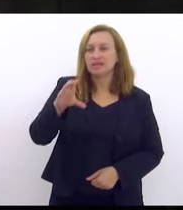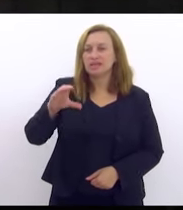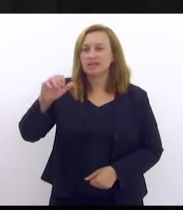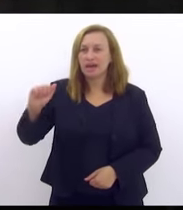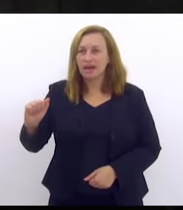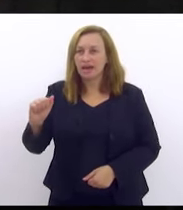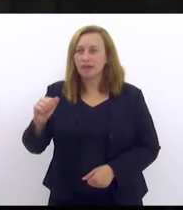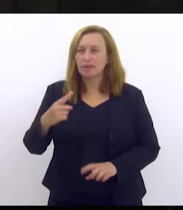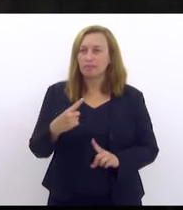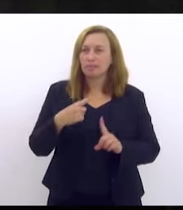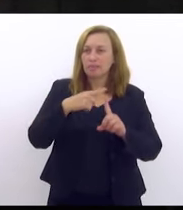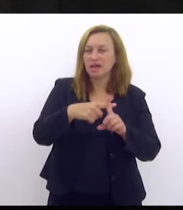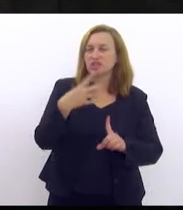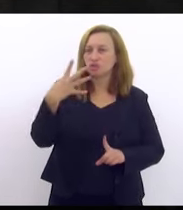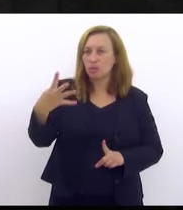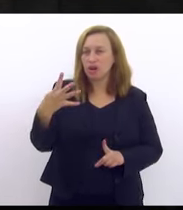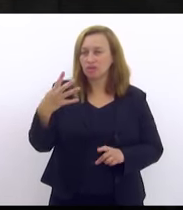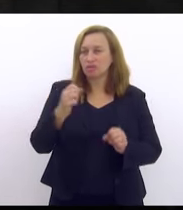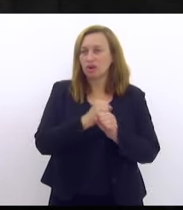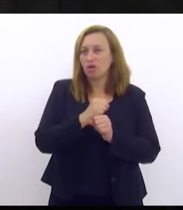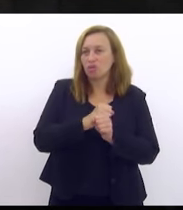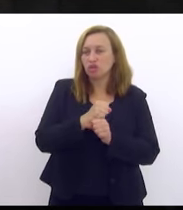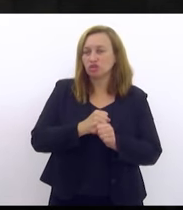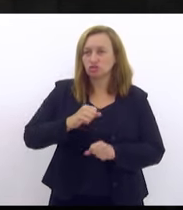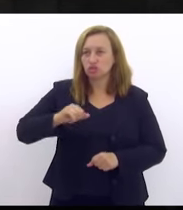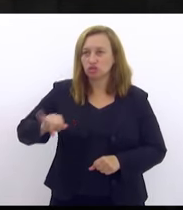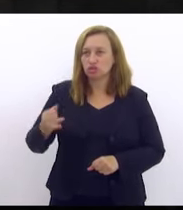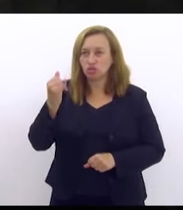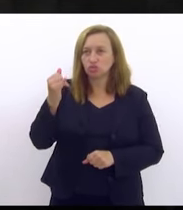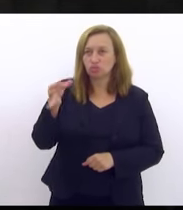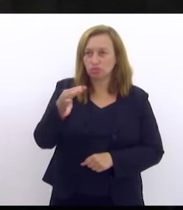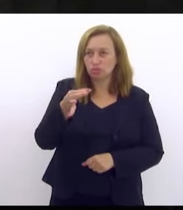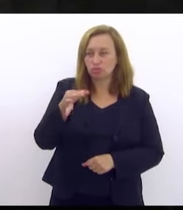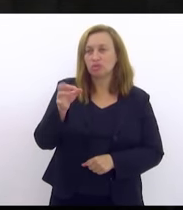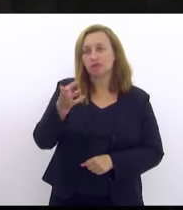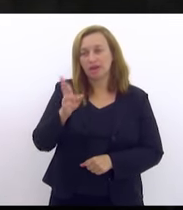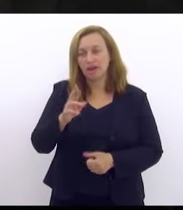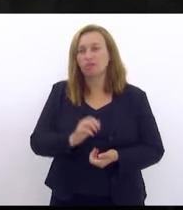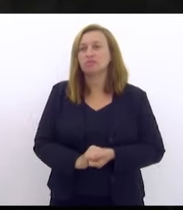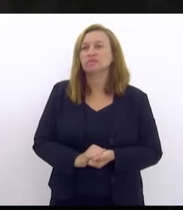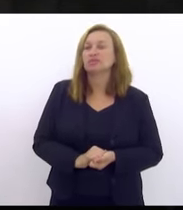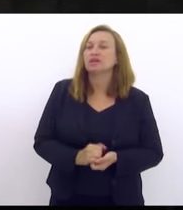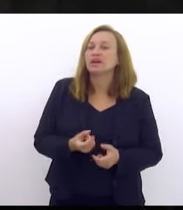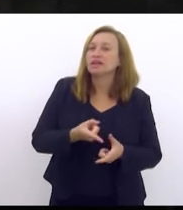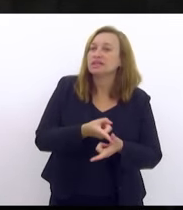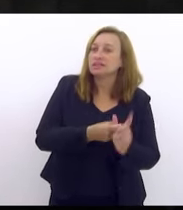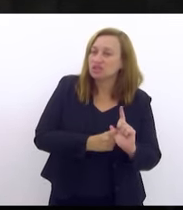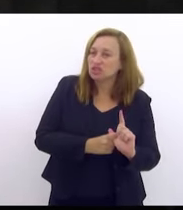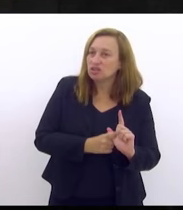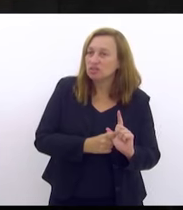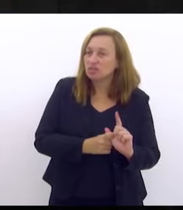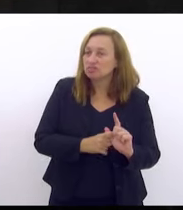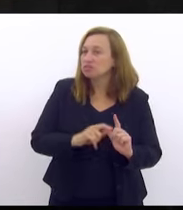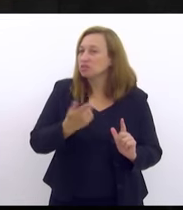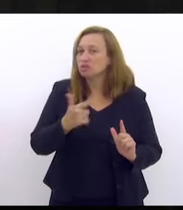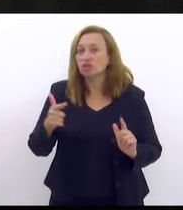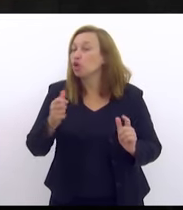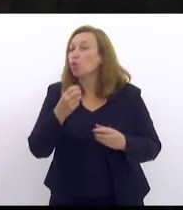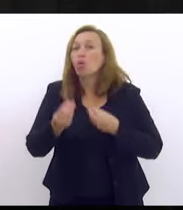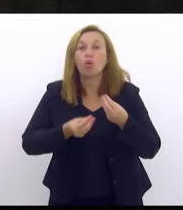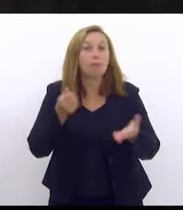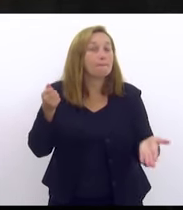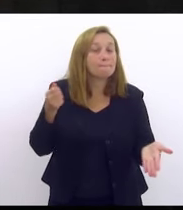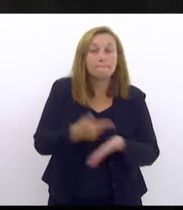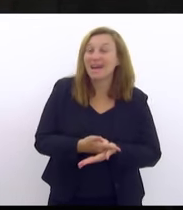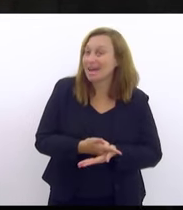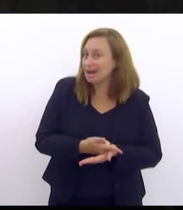4 pontos percentuais ao ano de juro real, essa dívida se tornou impagável. E